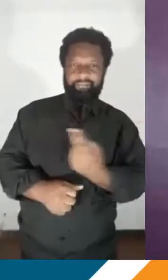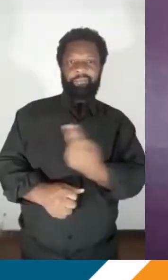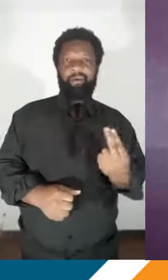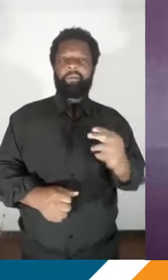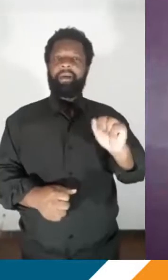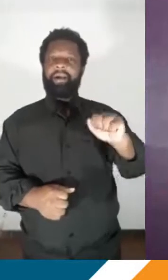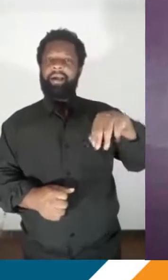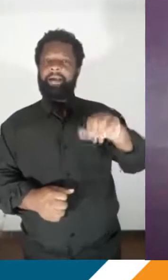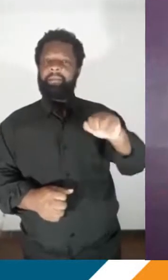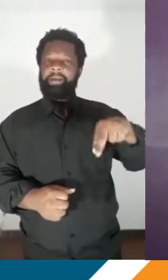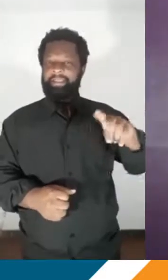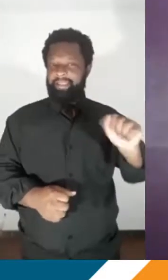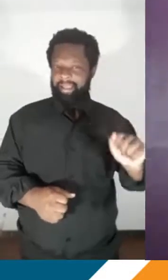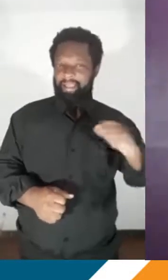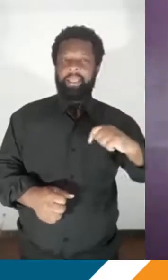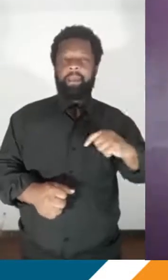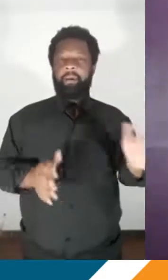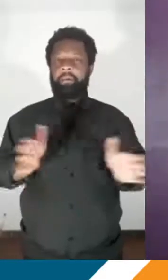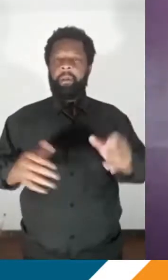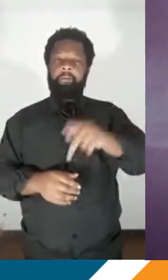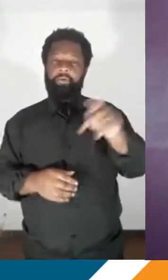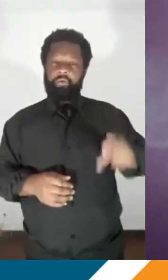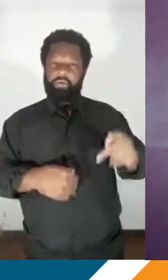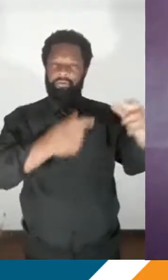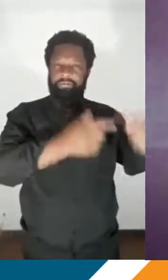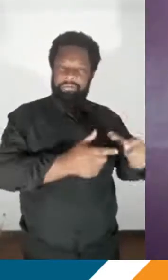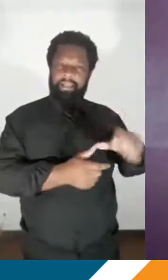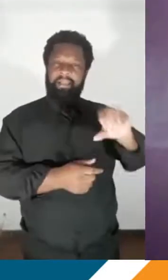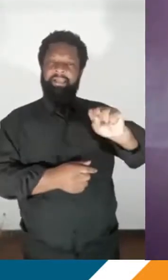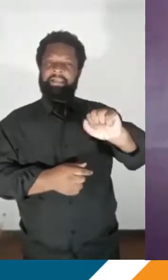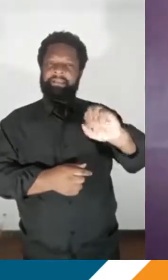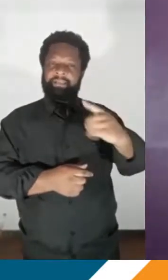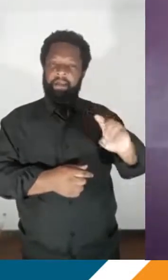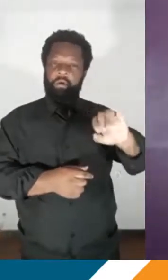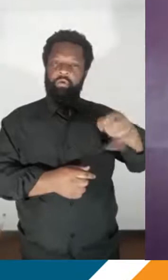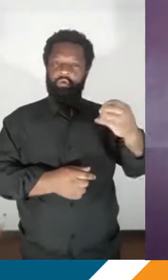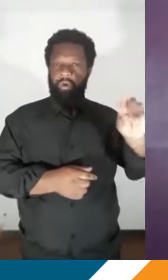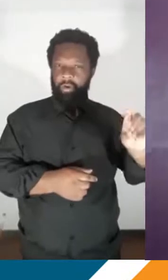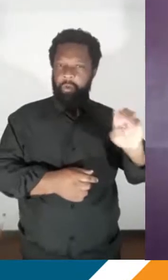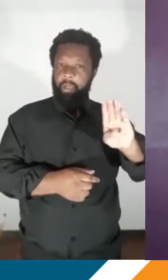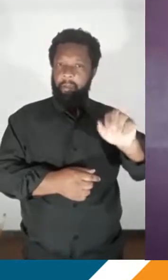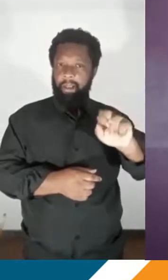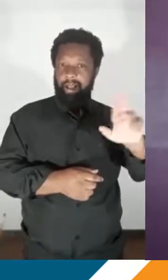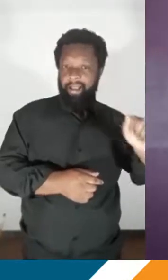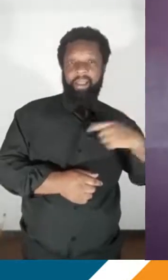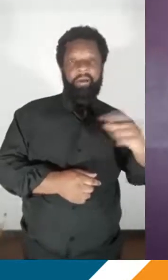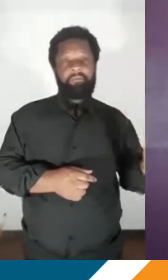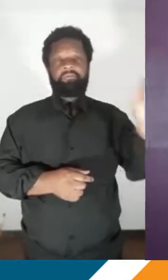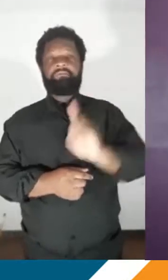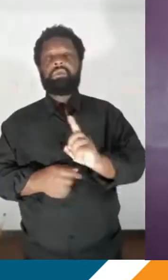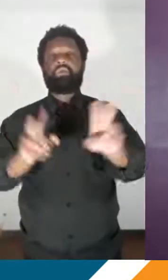Olá pessoal, eu sou a Amanda Nascimento, sou mediadora do Polo de São João da Barra e hoje eu estou aqui para conversar com